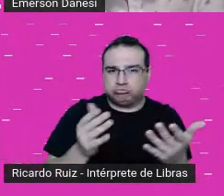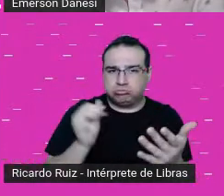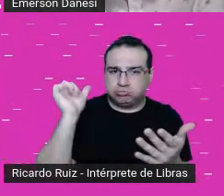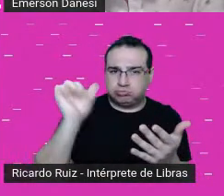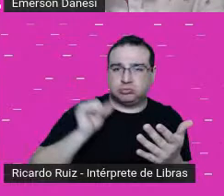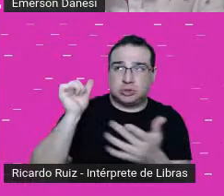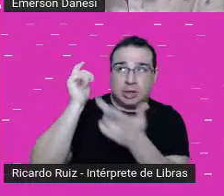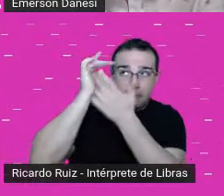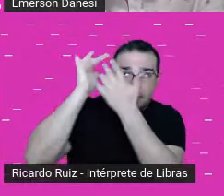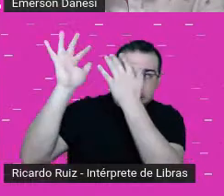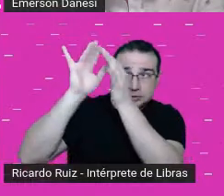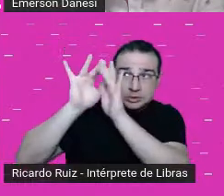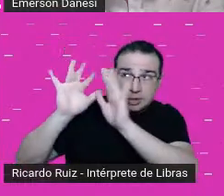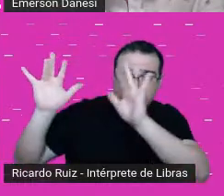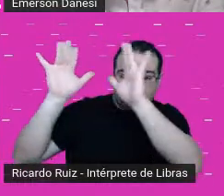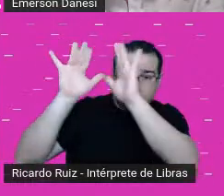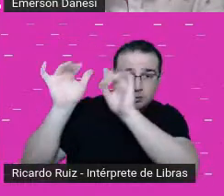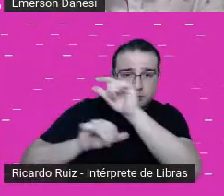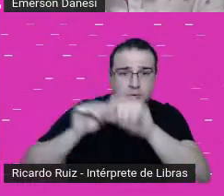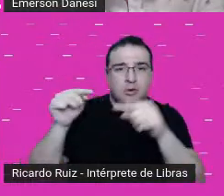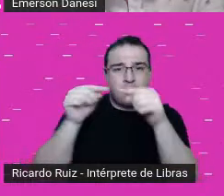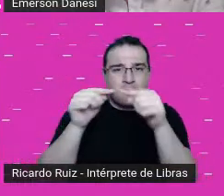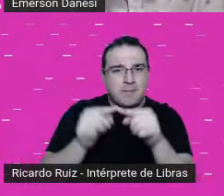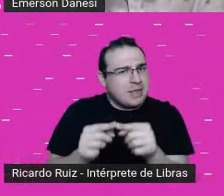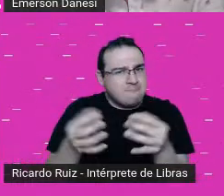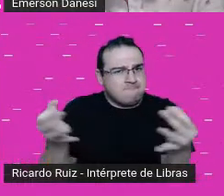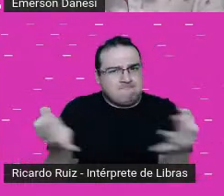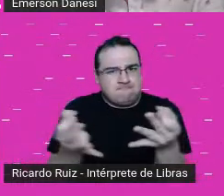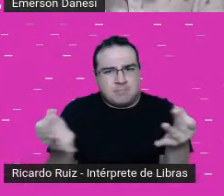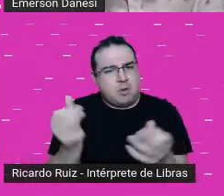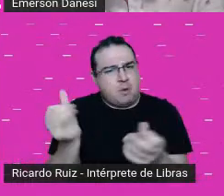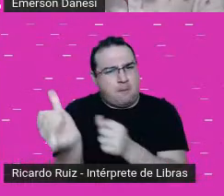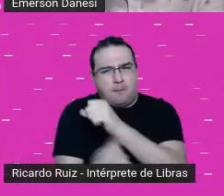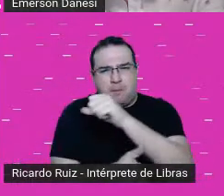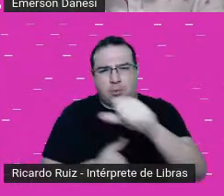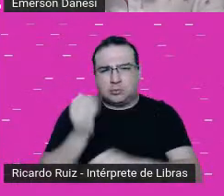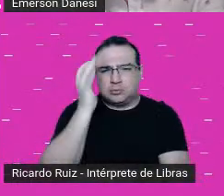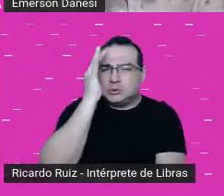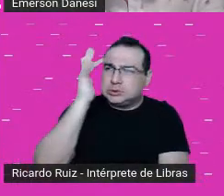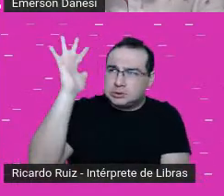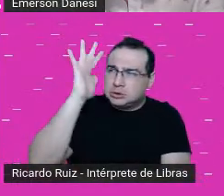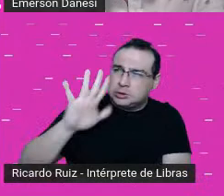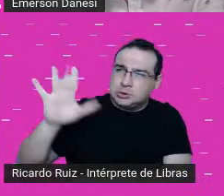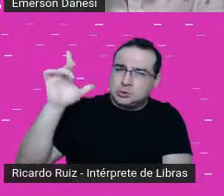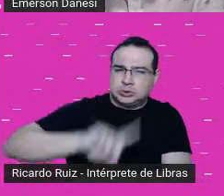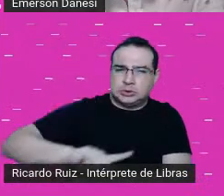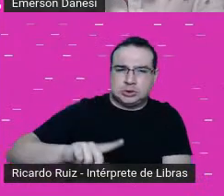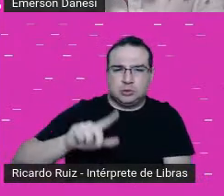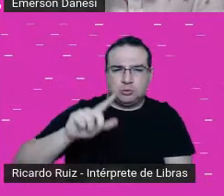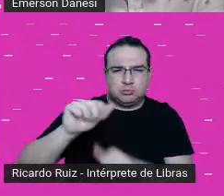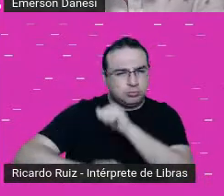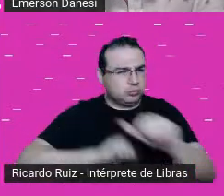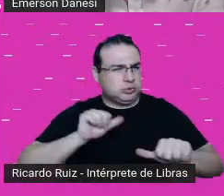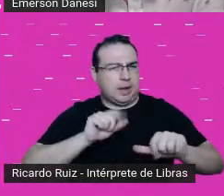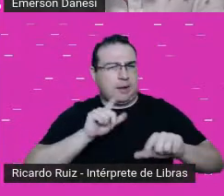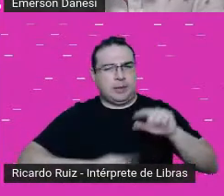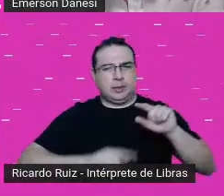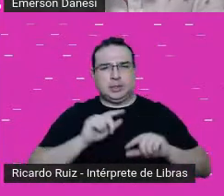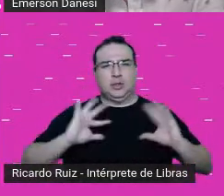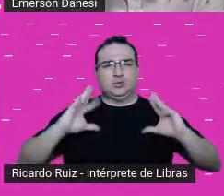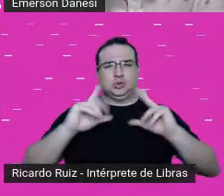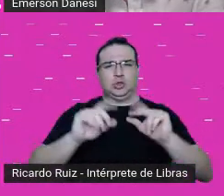Antunes soube materializar isso bem, muito bem, materializar no sentido de usar absolutamente